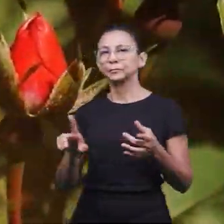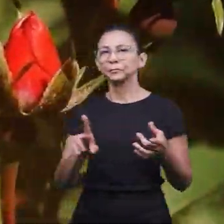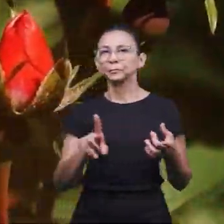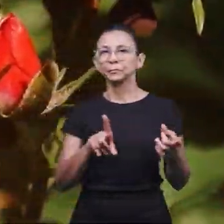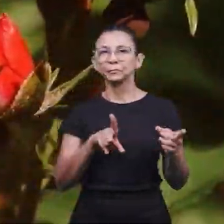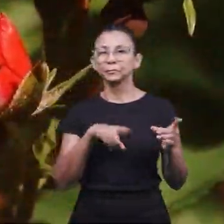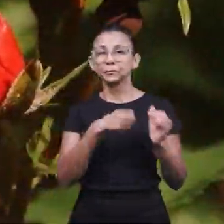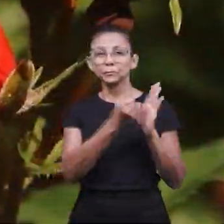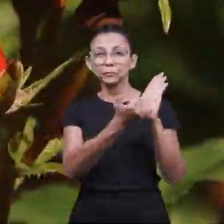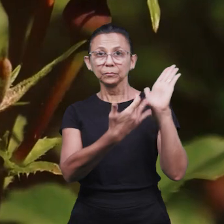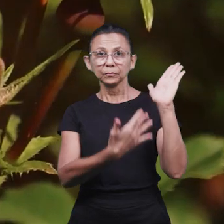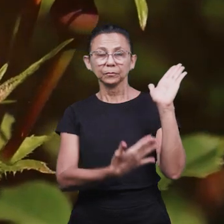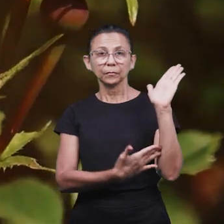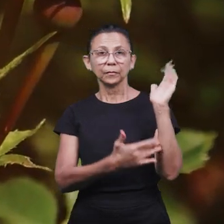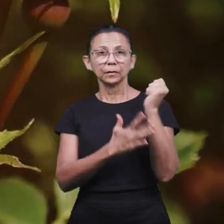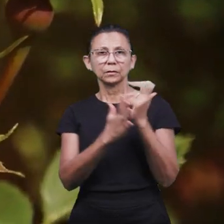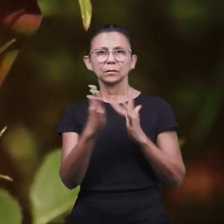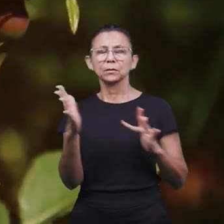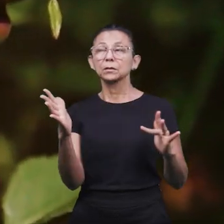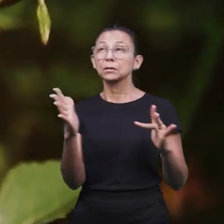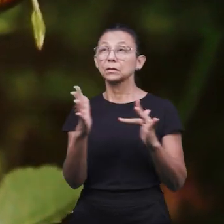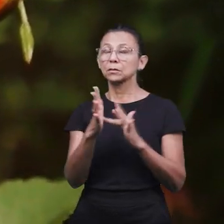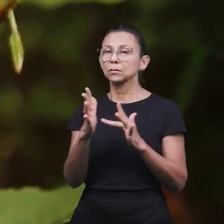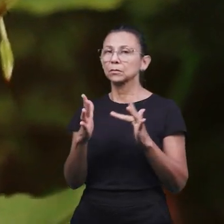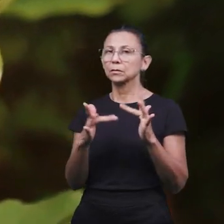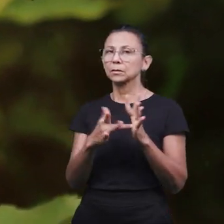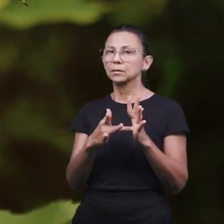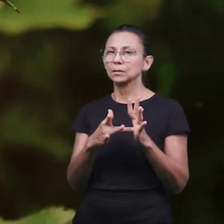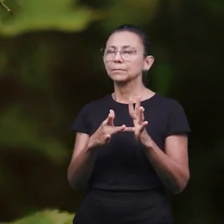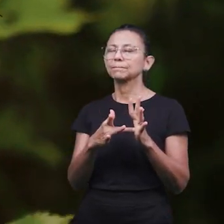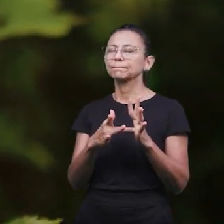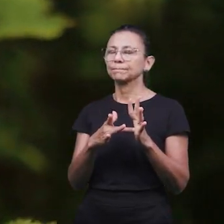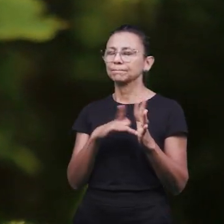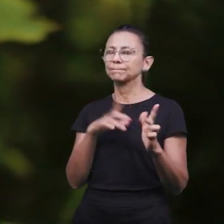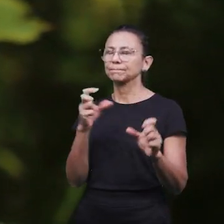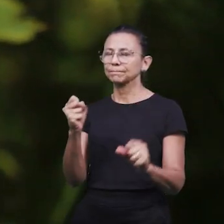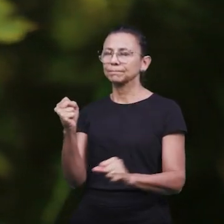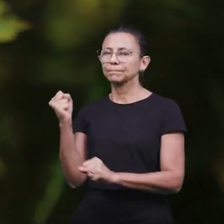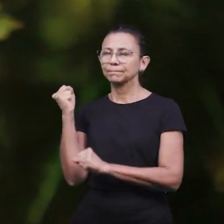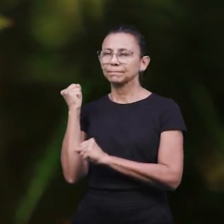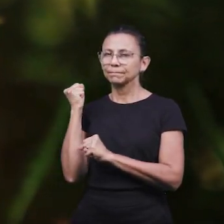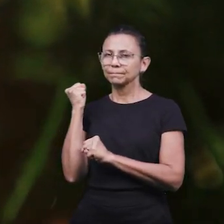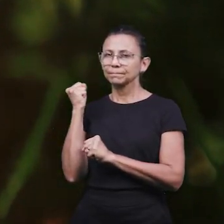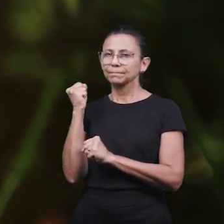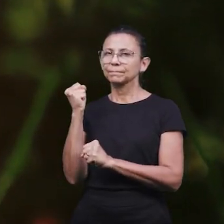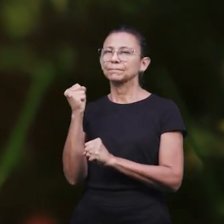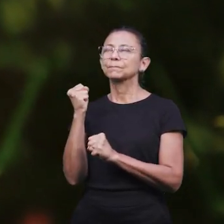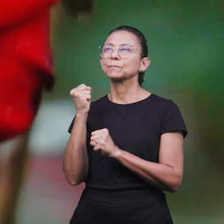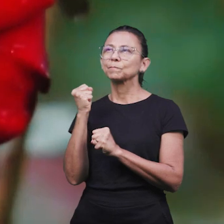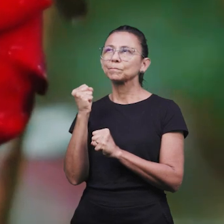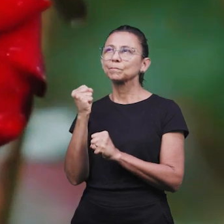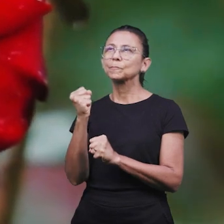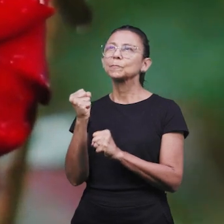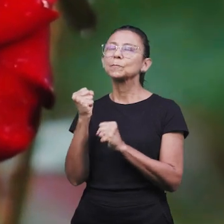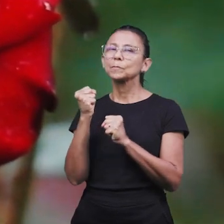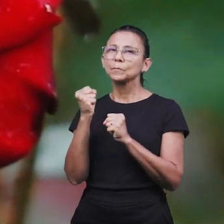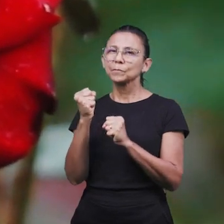O sangue de Jesus tem poder,